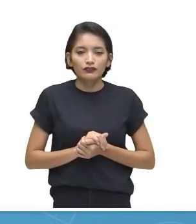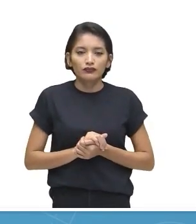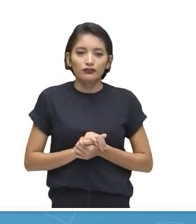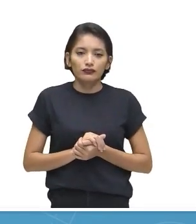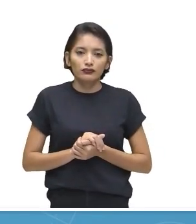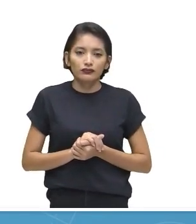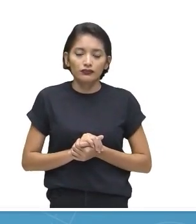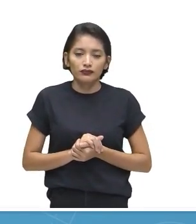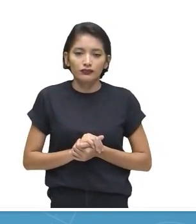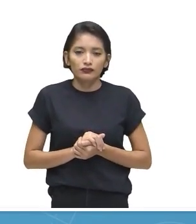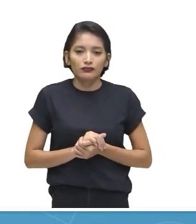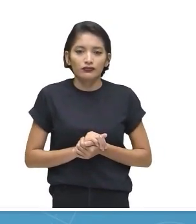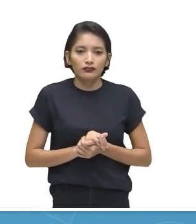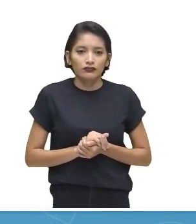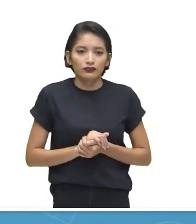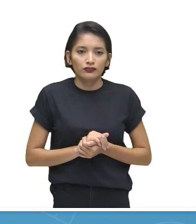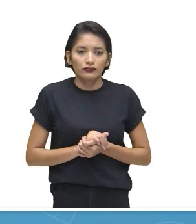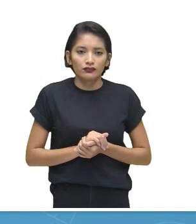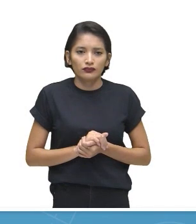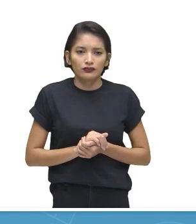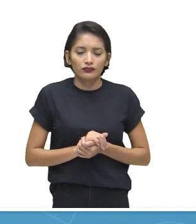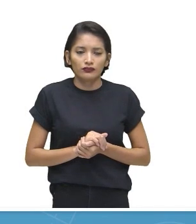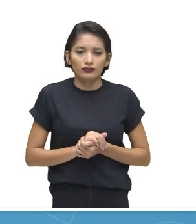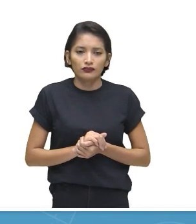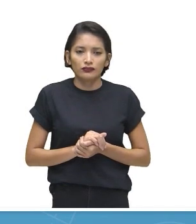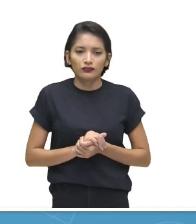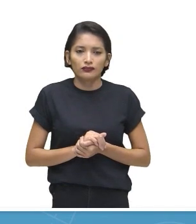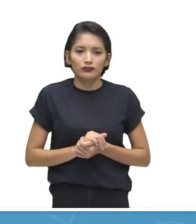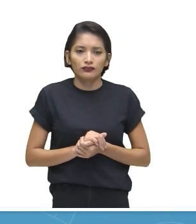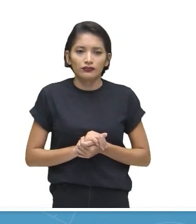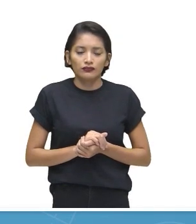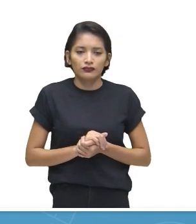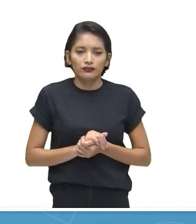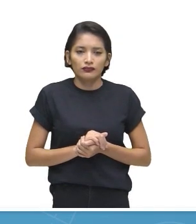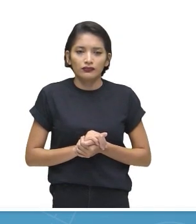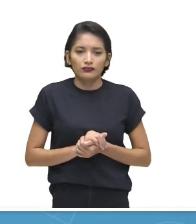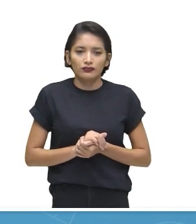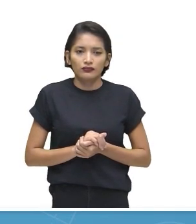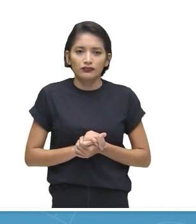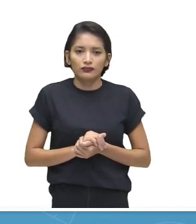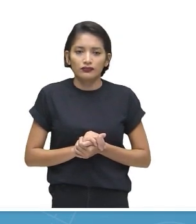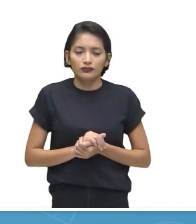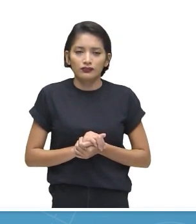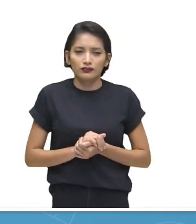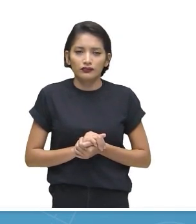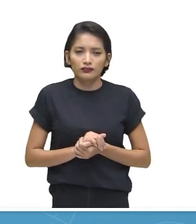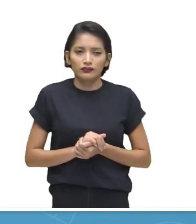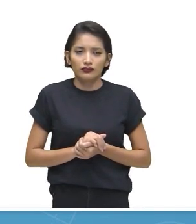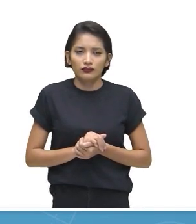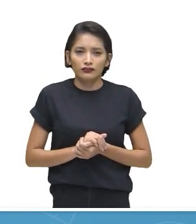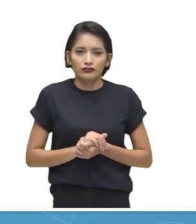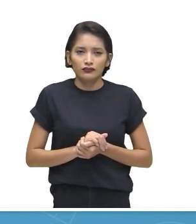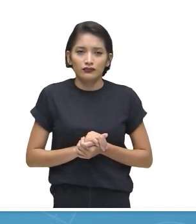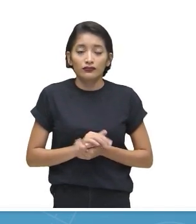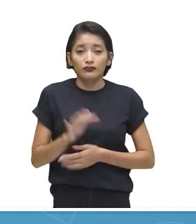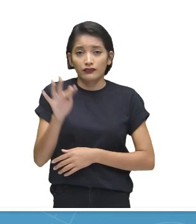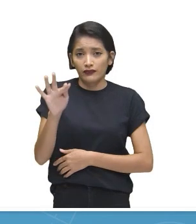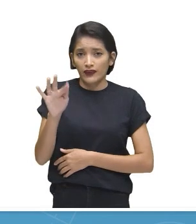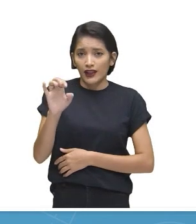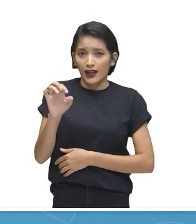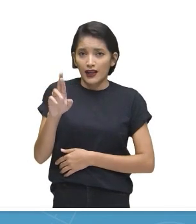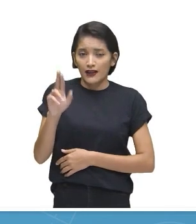ó, a resposta lá. Tem alguém respondendo? Eu acho que eu vou chegar um pouquinho mais na frente aqui. A